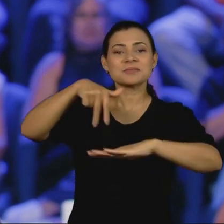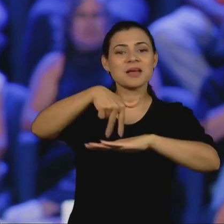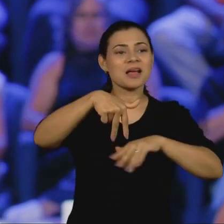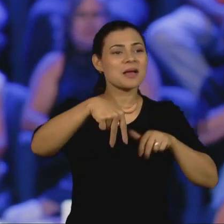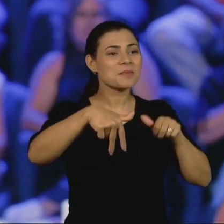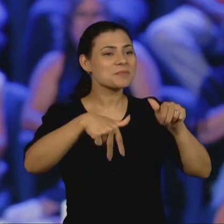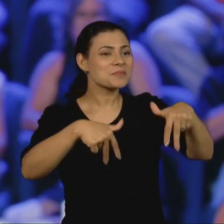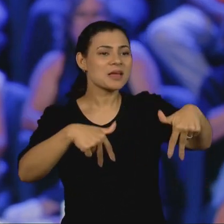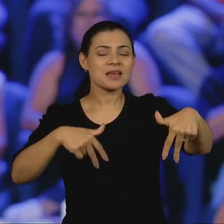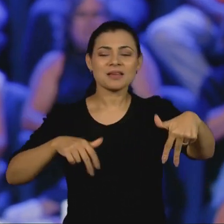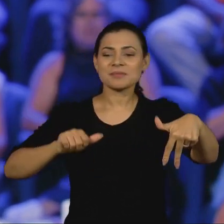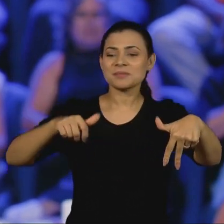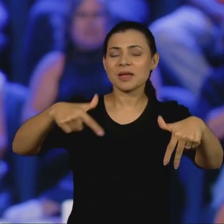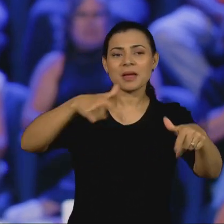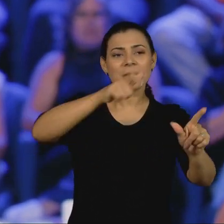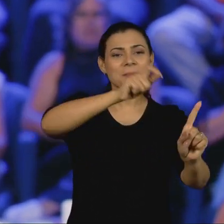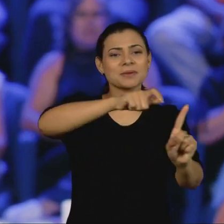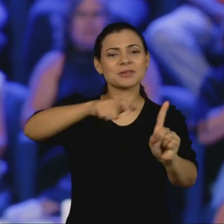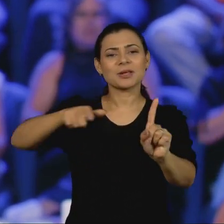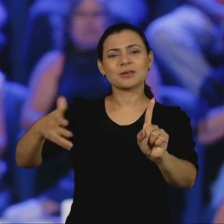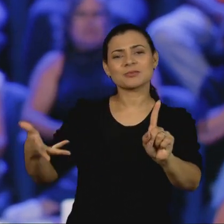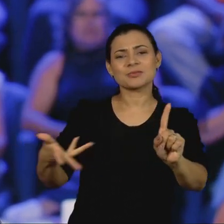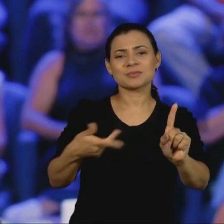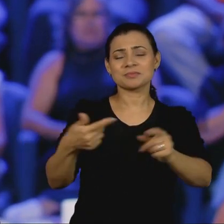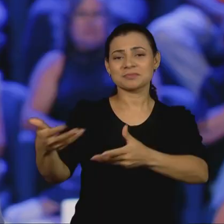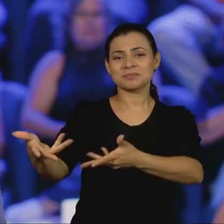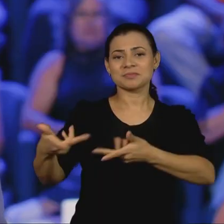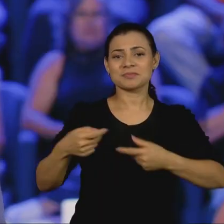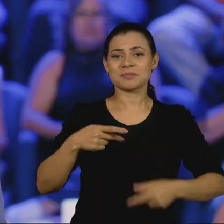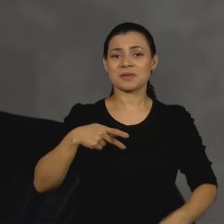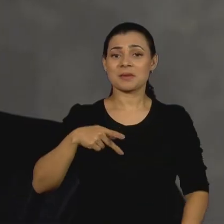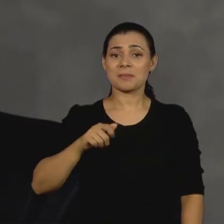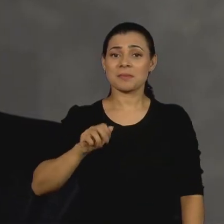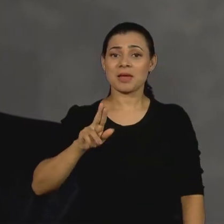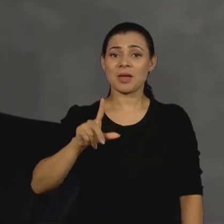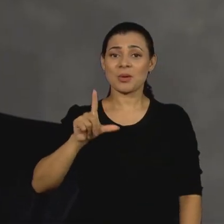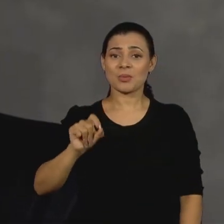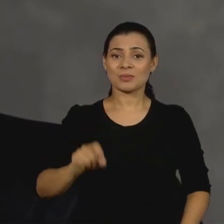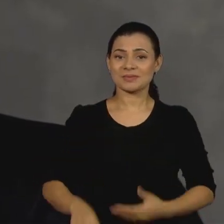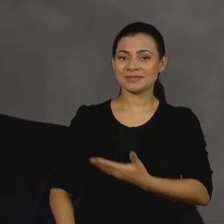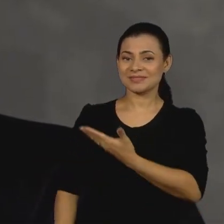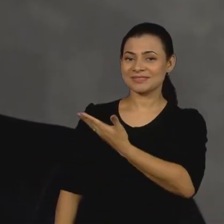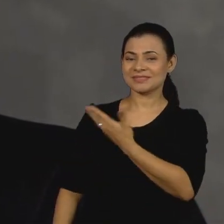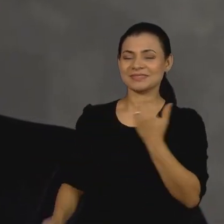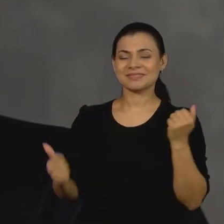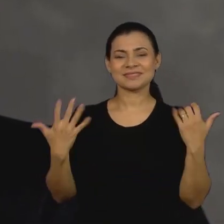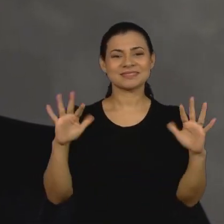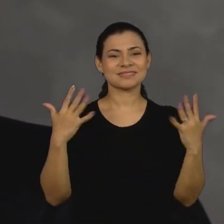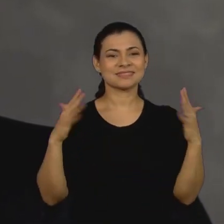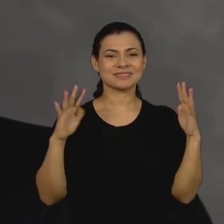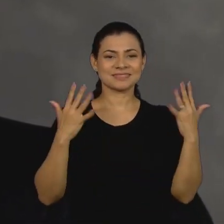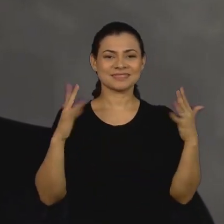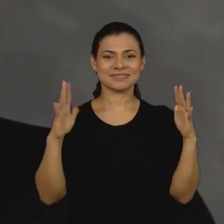personagens incríveis. Seja bem-vindo, meu querido Paulo Betti.